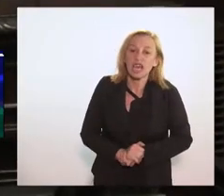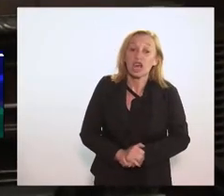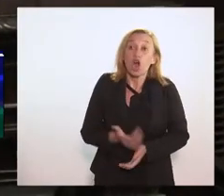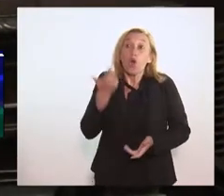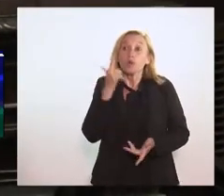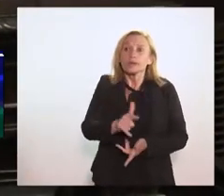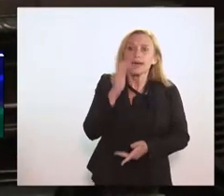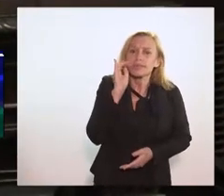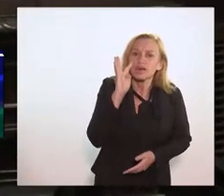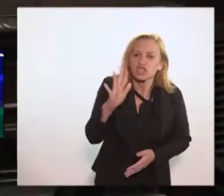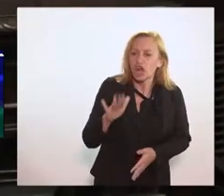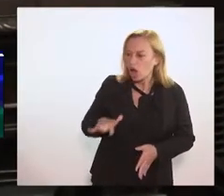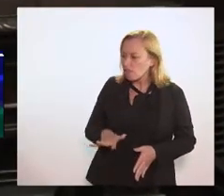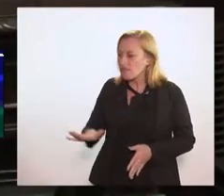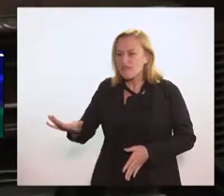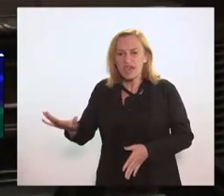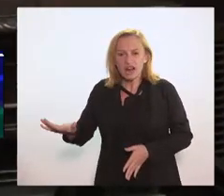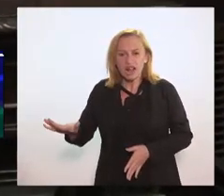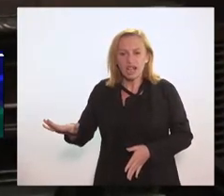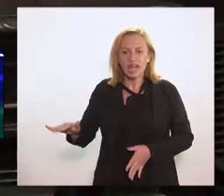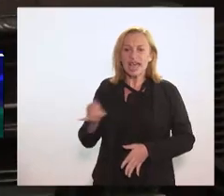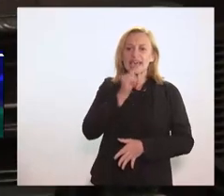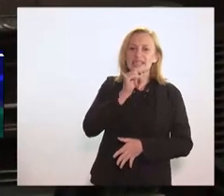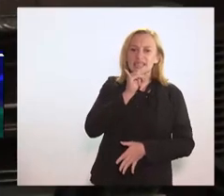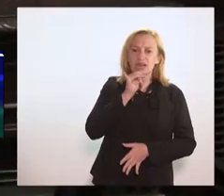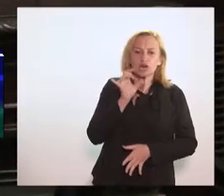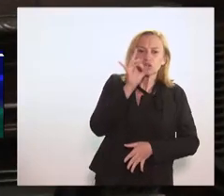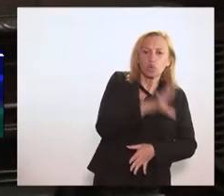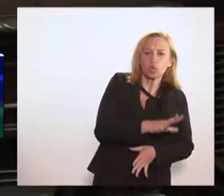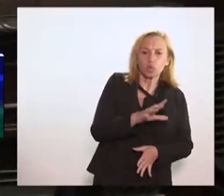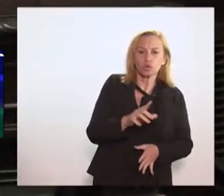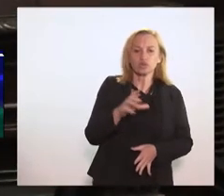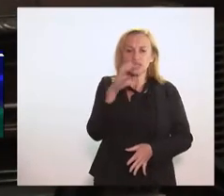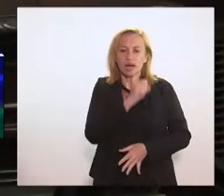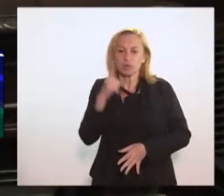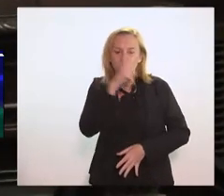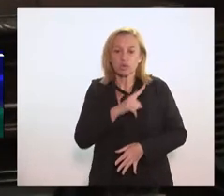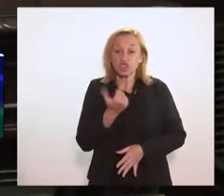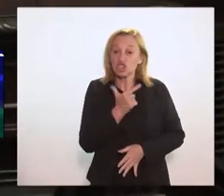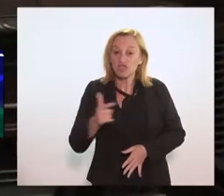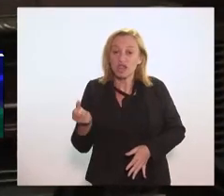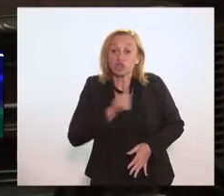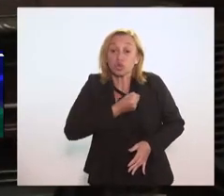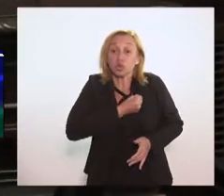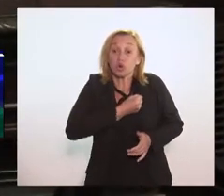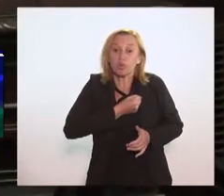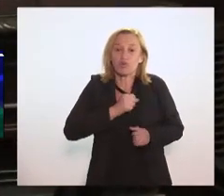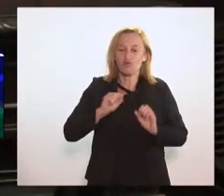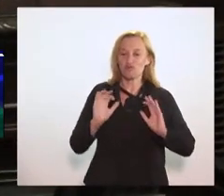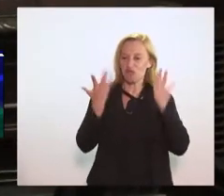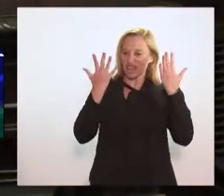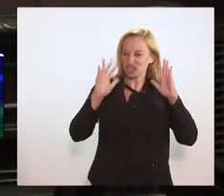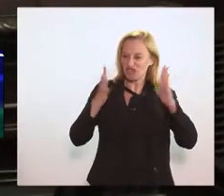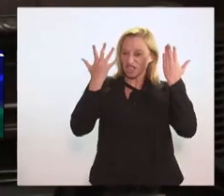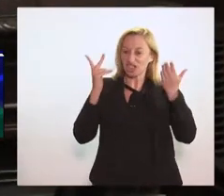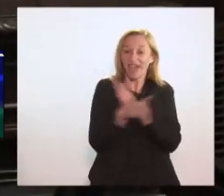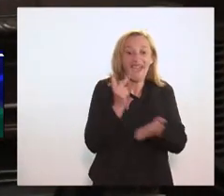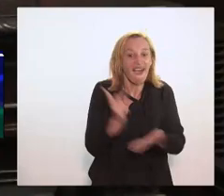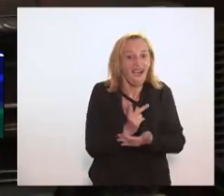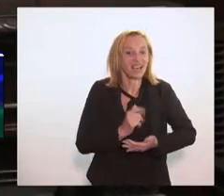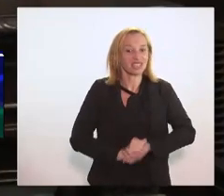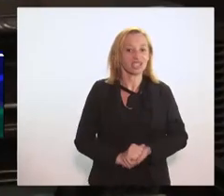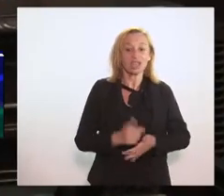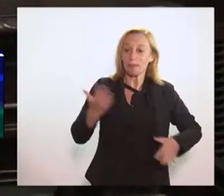conseguem imaginar uma favela em que, por exemplo, no último final de semana nós tivemos inúmeros bailes, todos clandestinos, todos